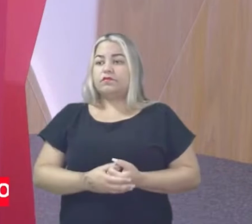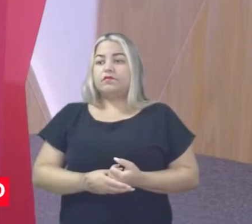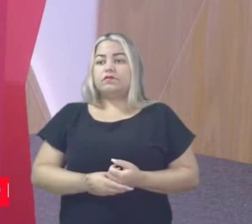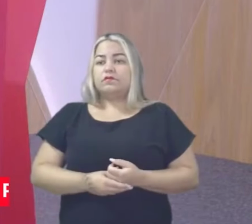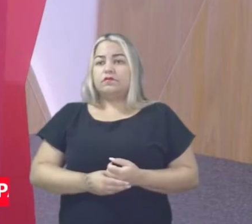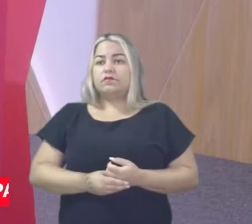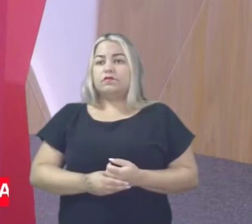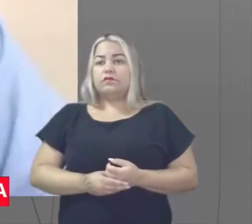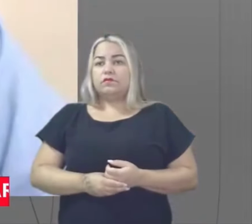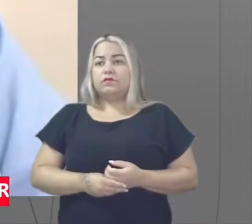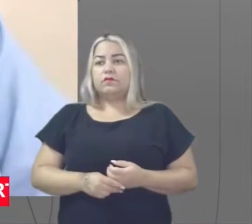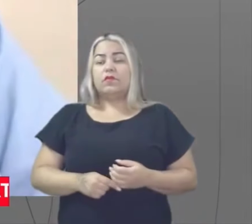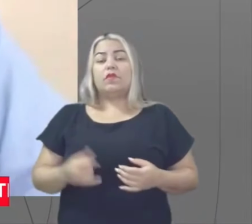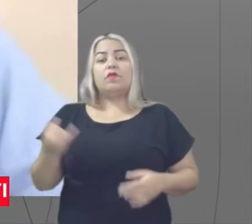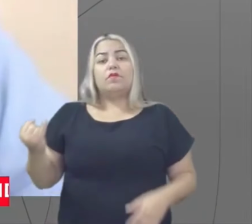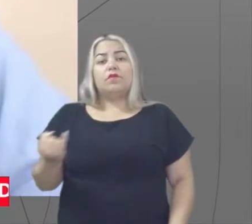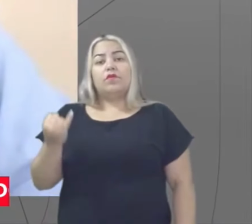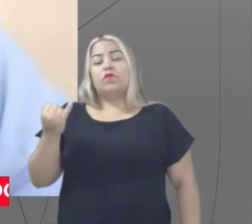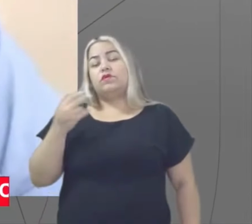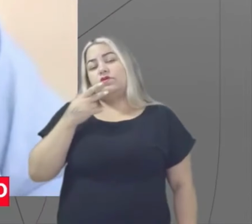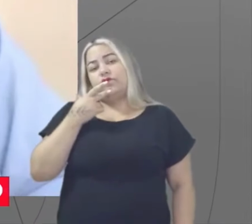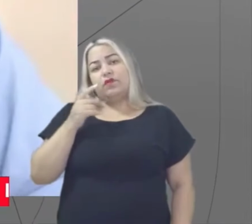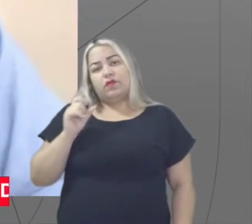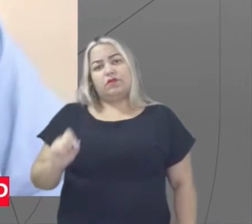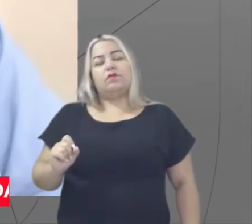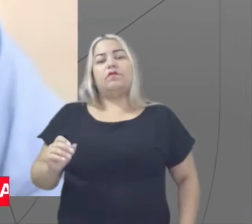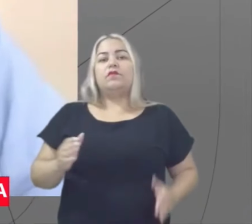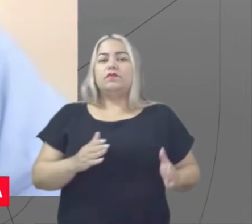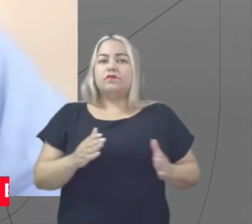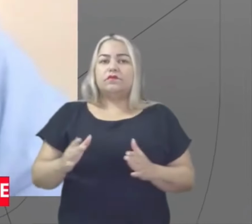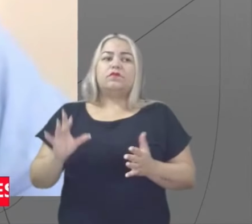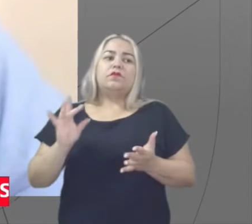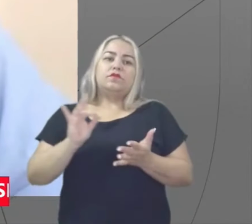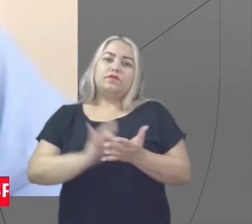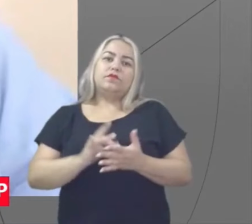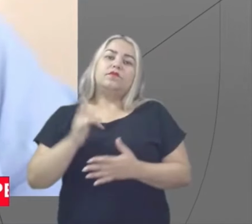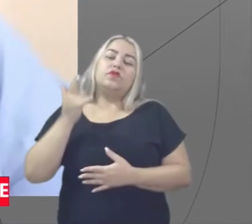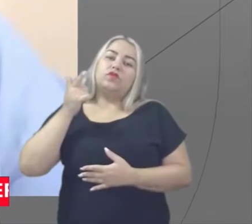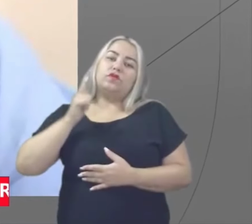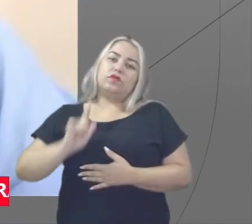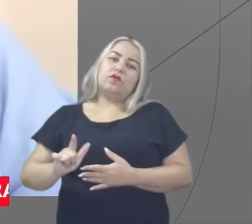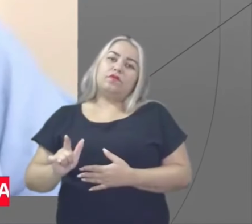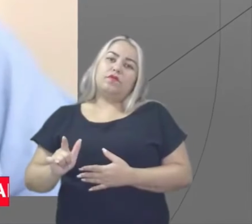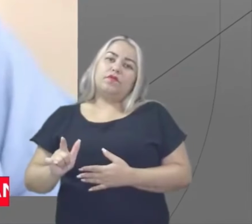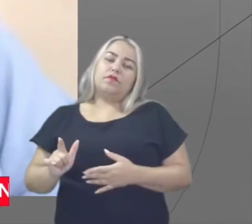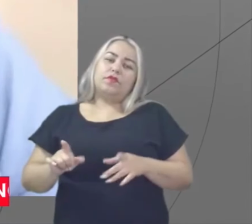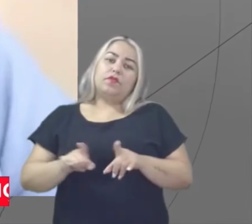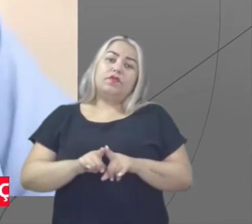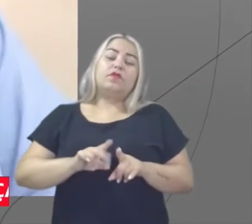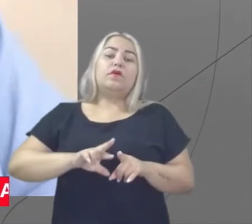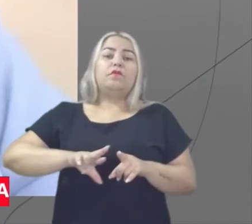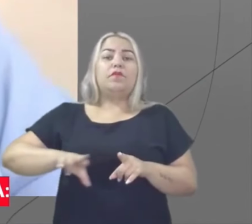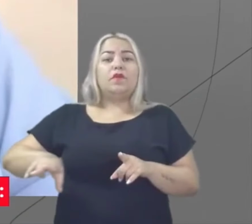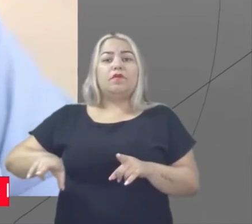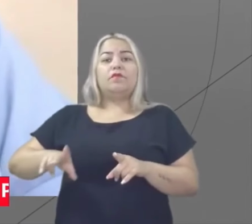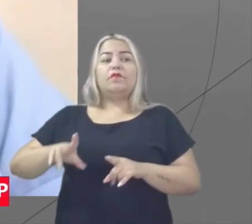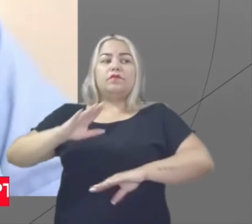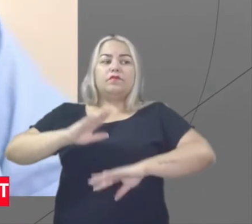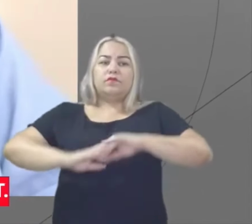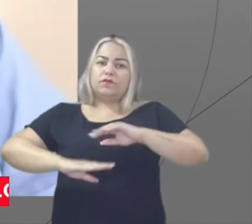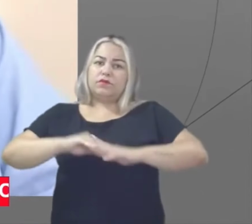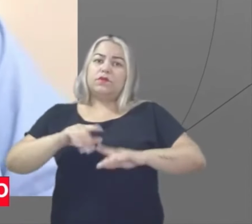É importante dizer que esse é mais um fato que a gente considera uma arbitrariedade praticada